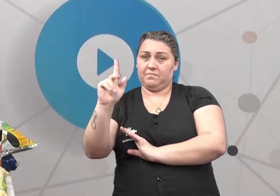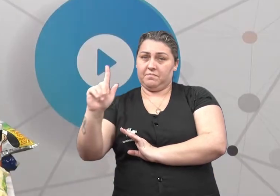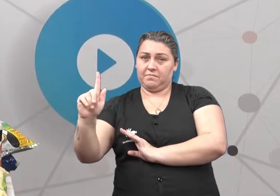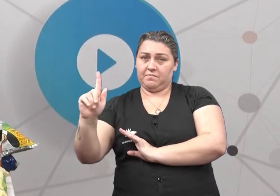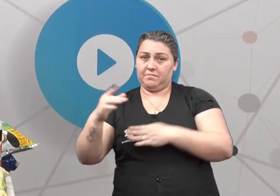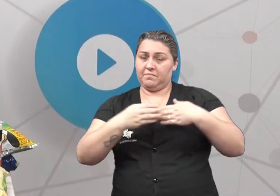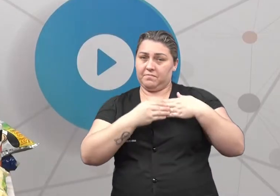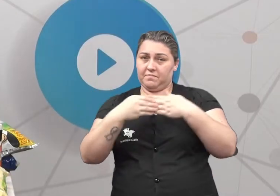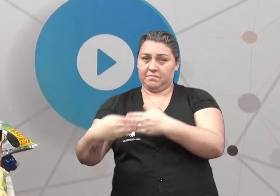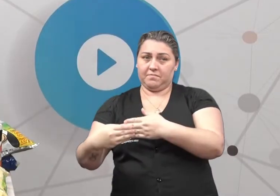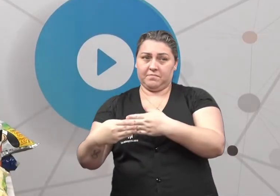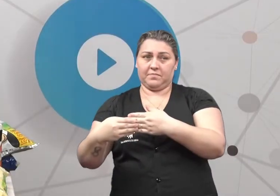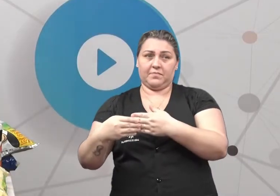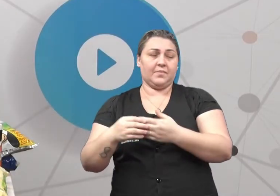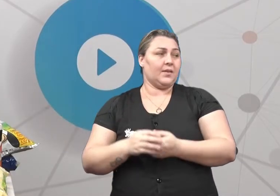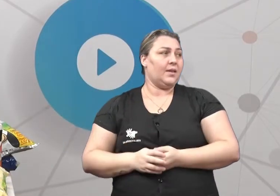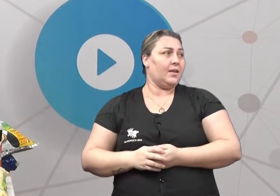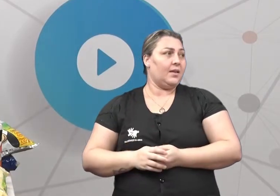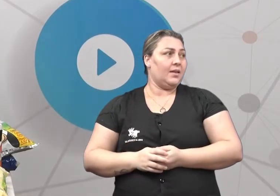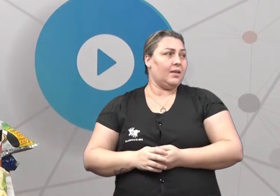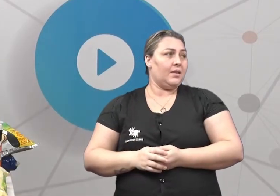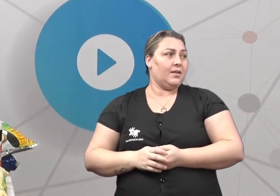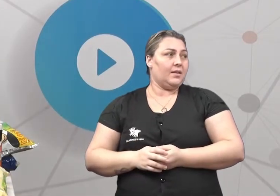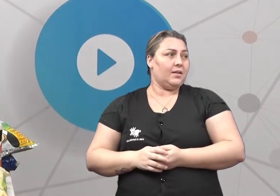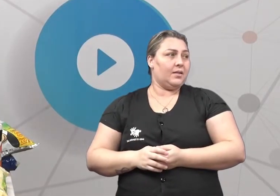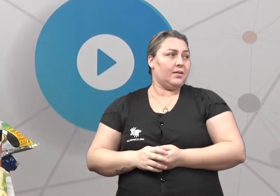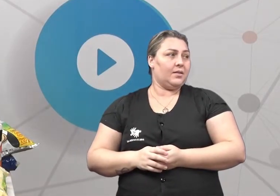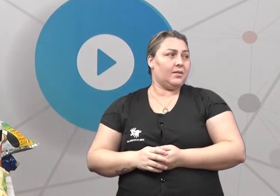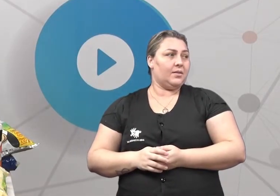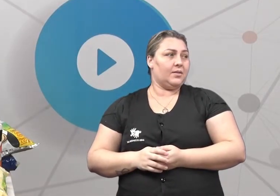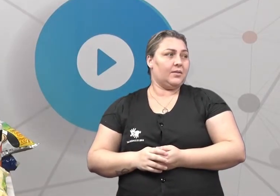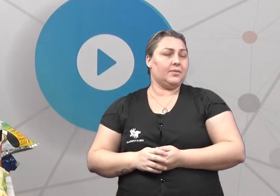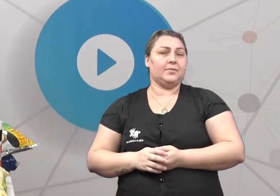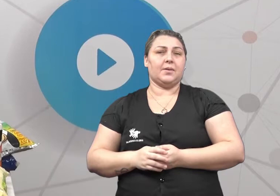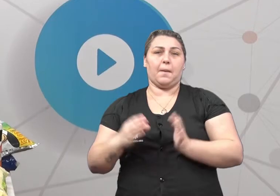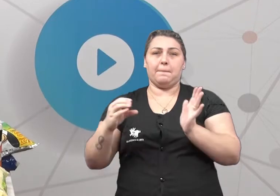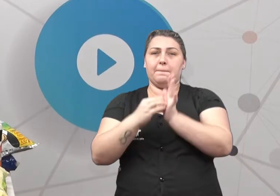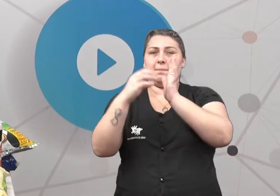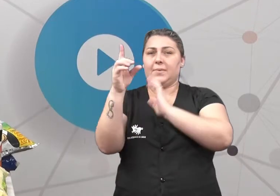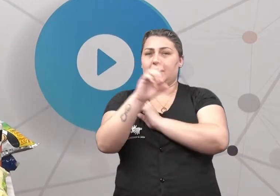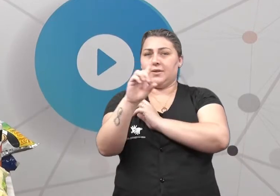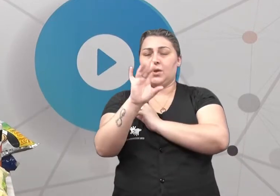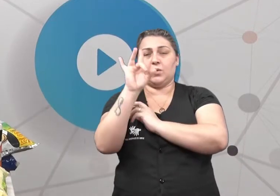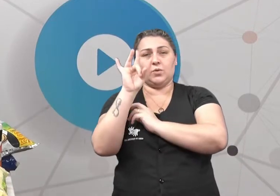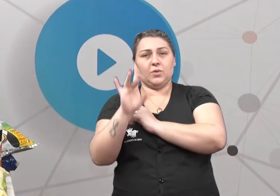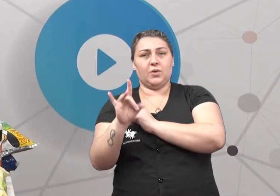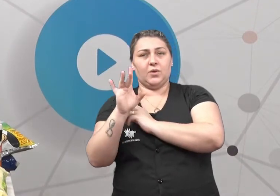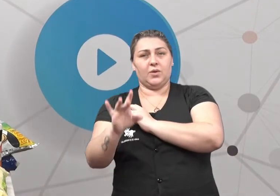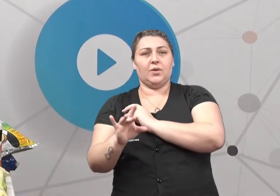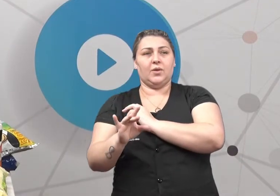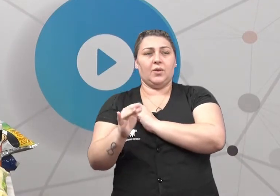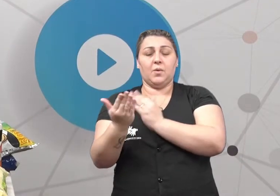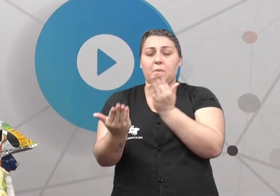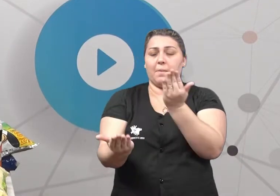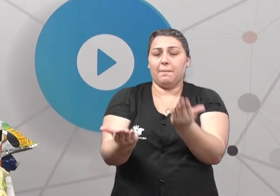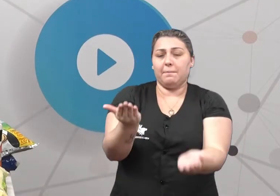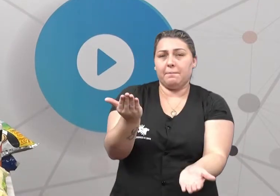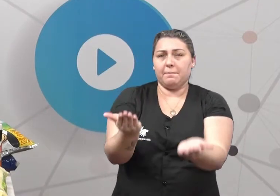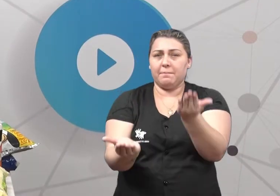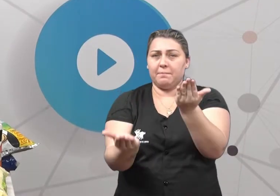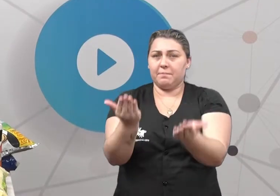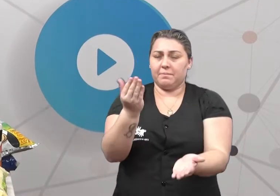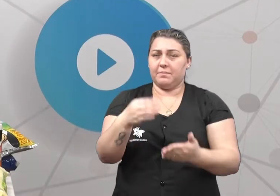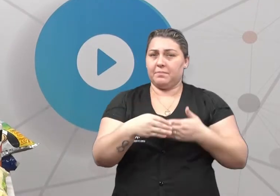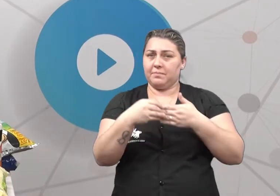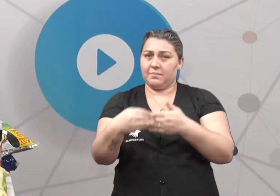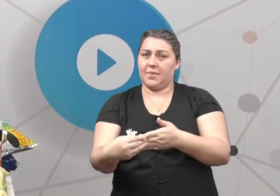né? Não preste atenção na massa, na marca, né? Observe só, nós trazemos aqui só para